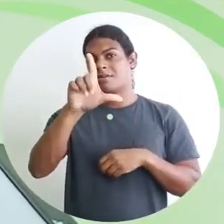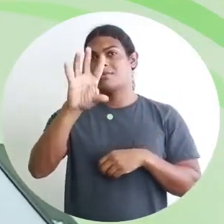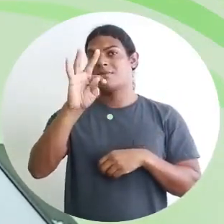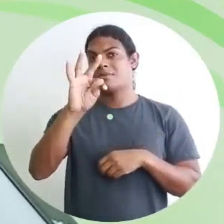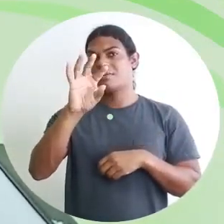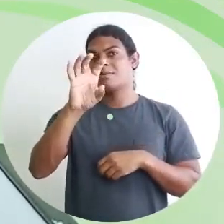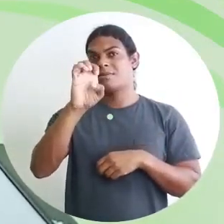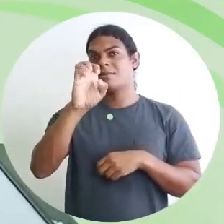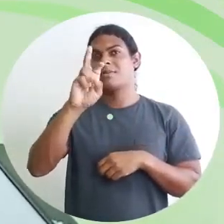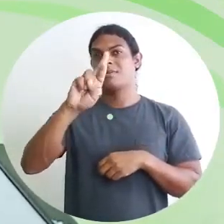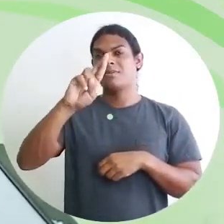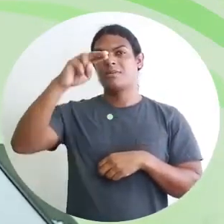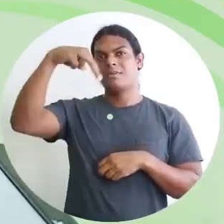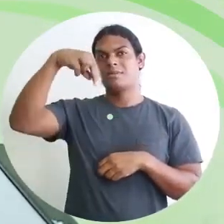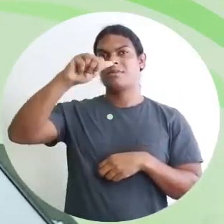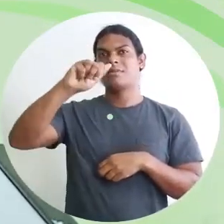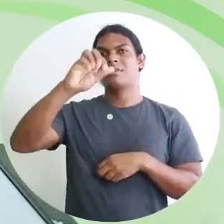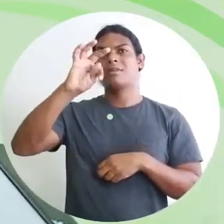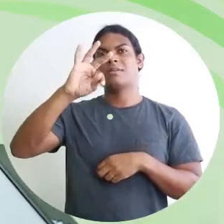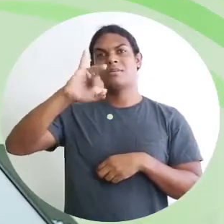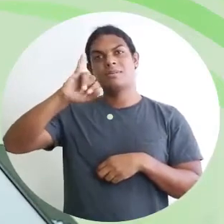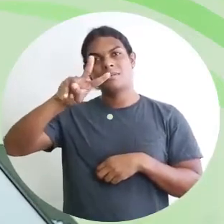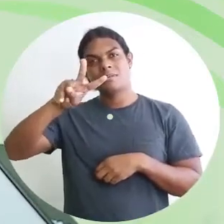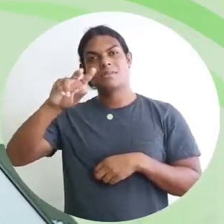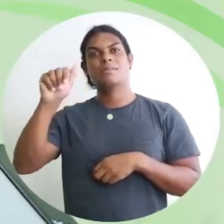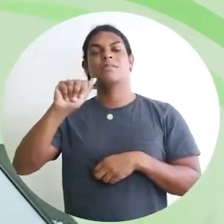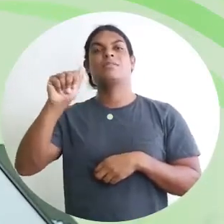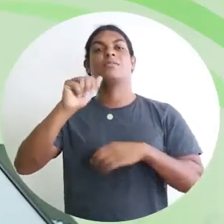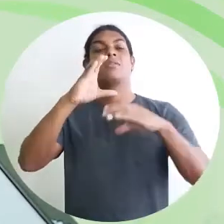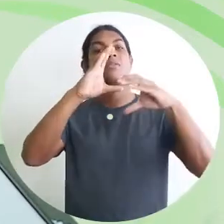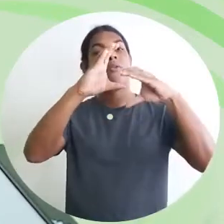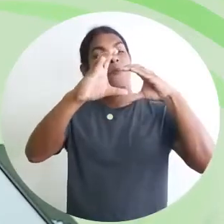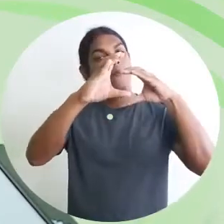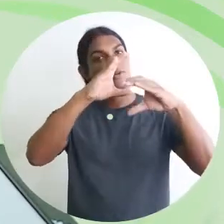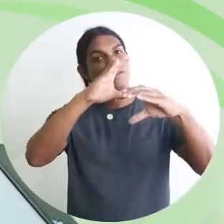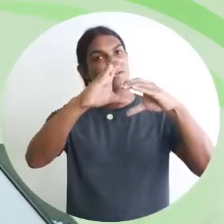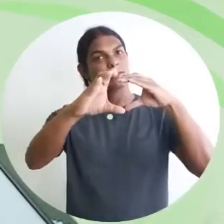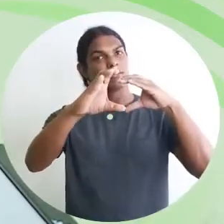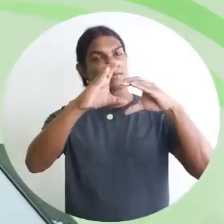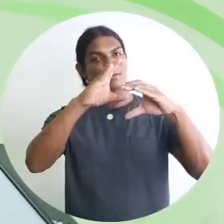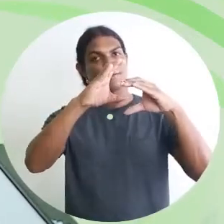comunicação alternativa, o próprio nome já diz, é uma comunicação de